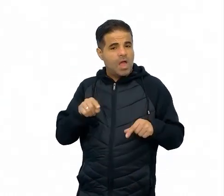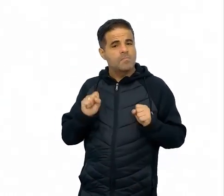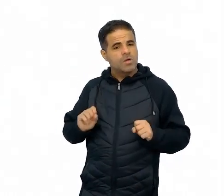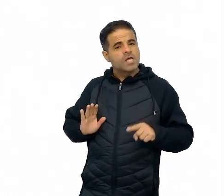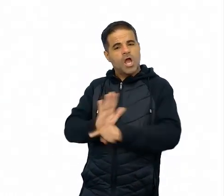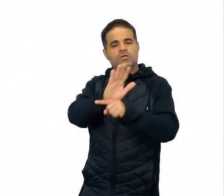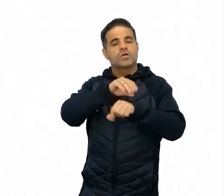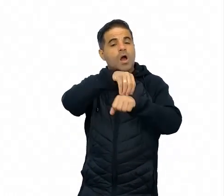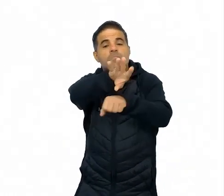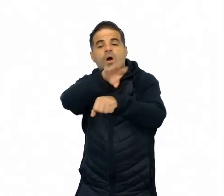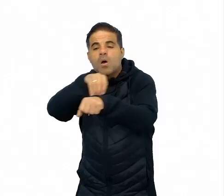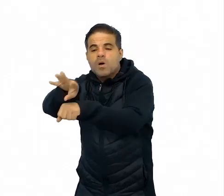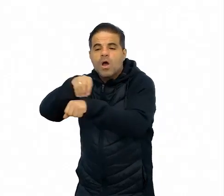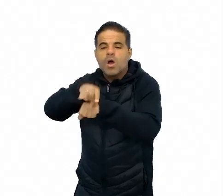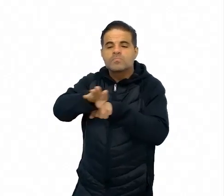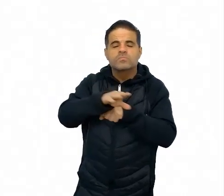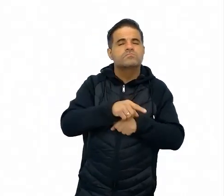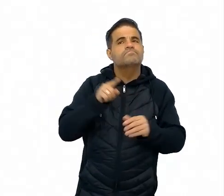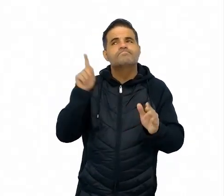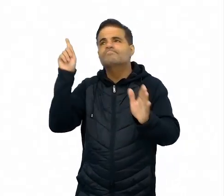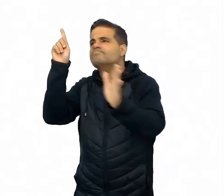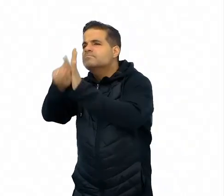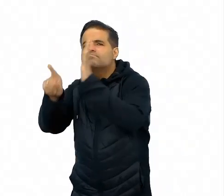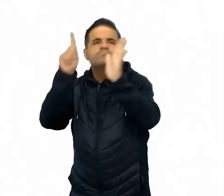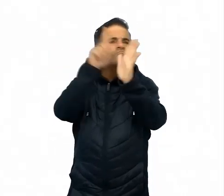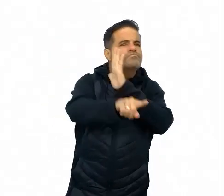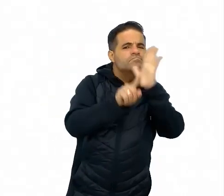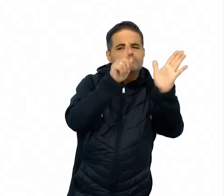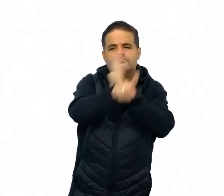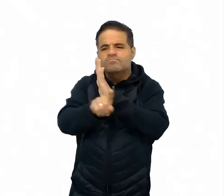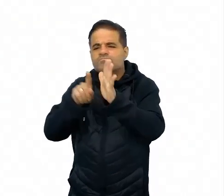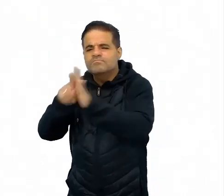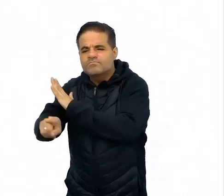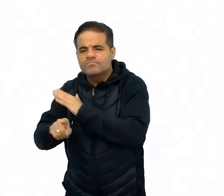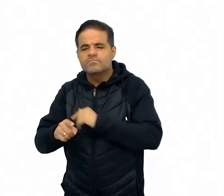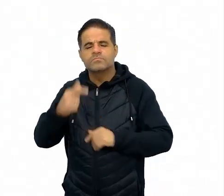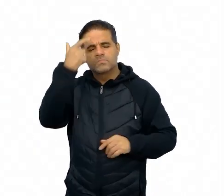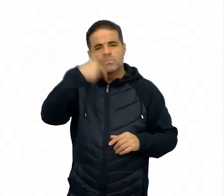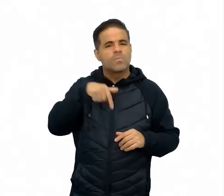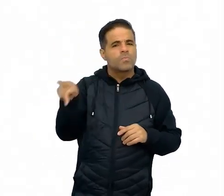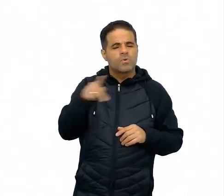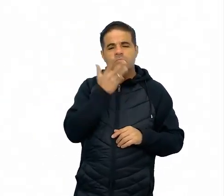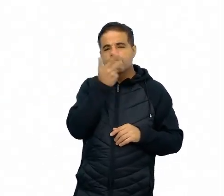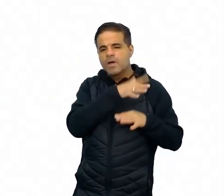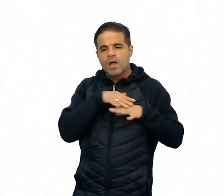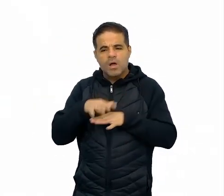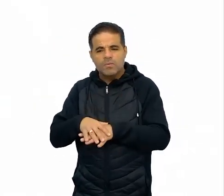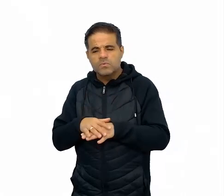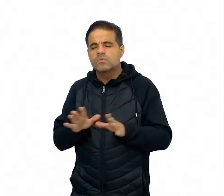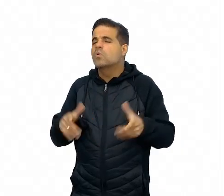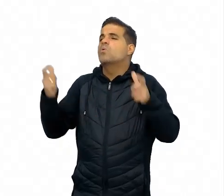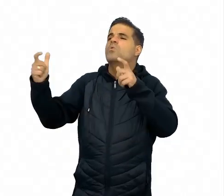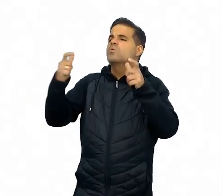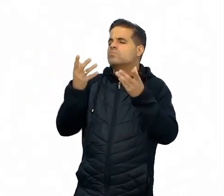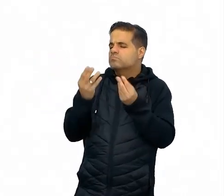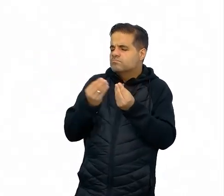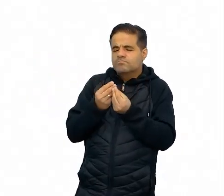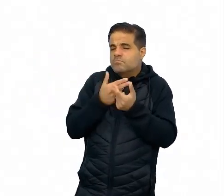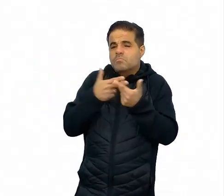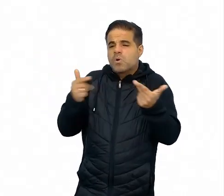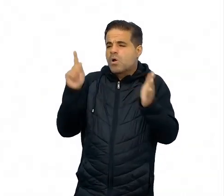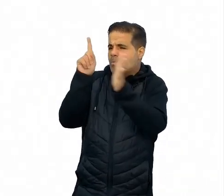com que a gente vá se perguntando, vá se questionando, enquanto professores de matemática, um monte